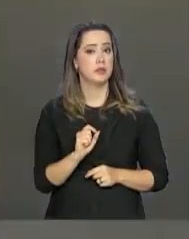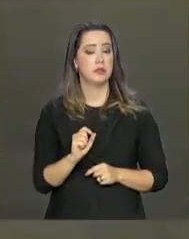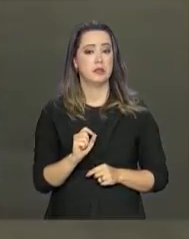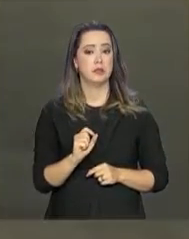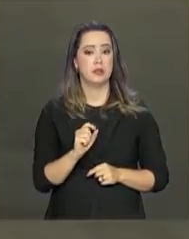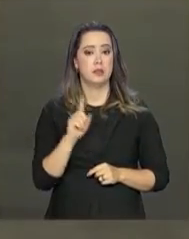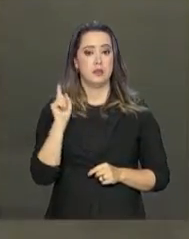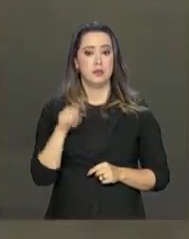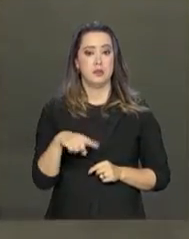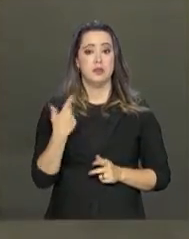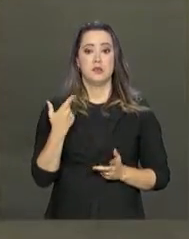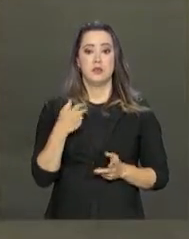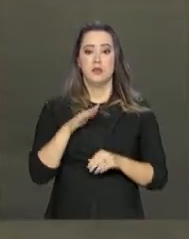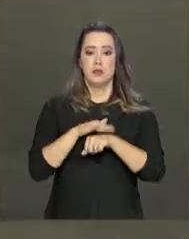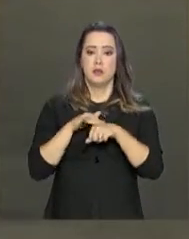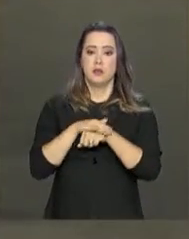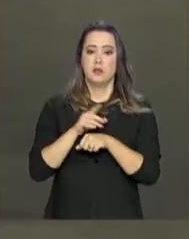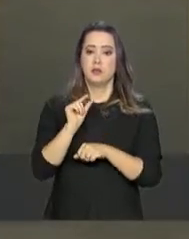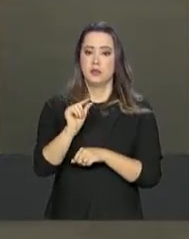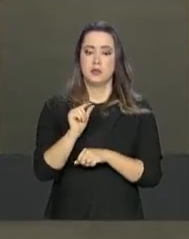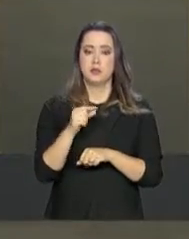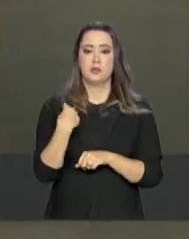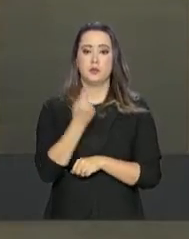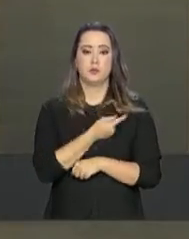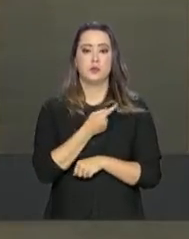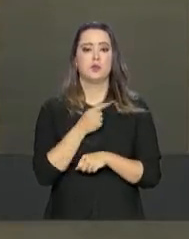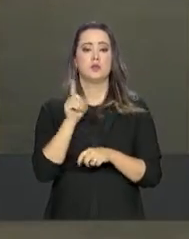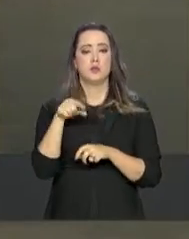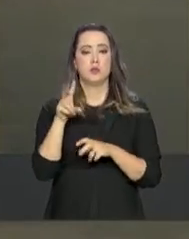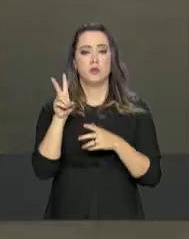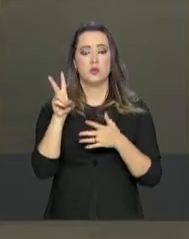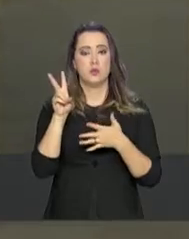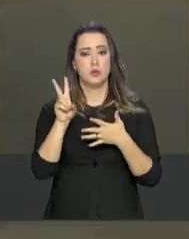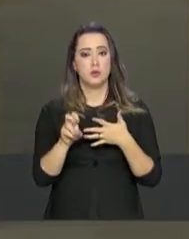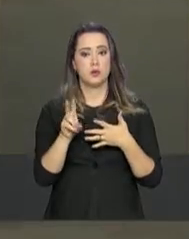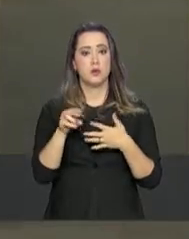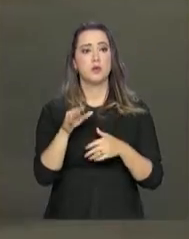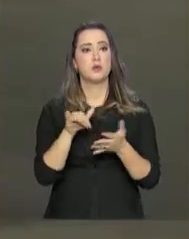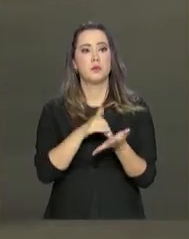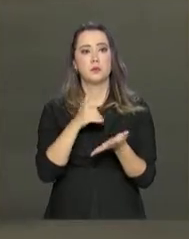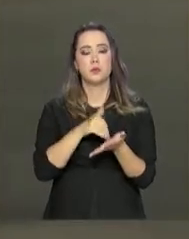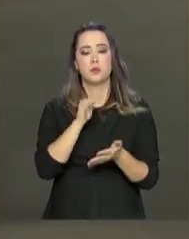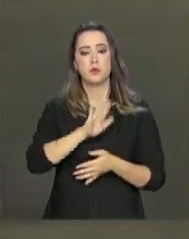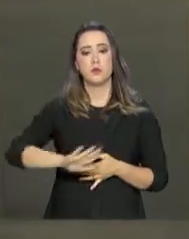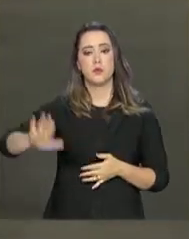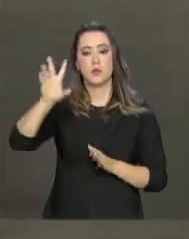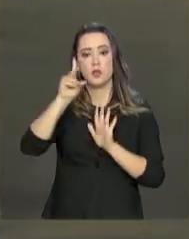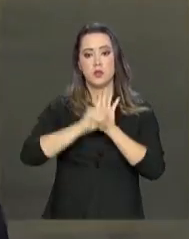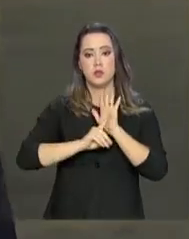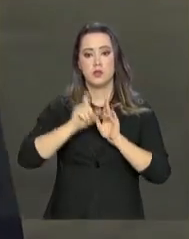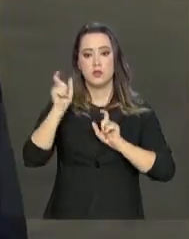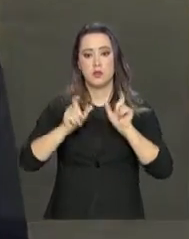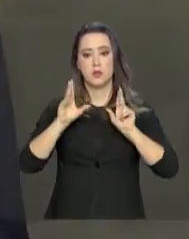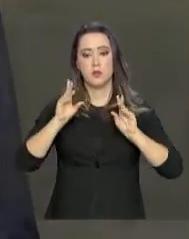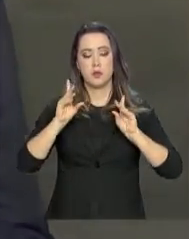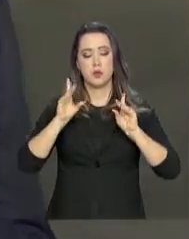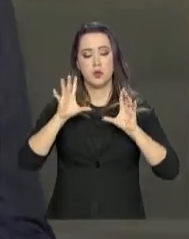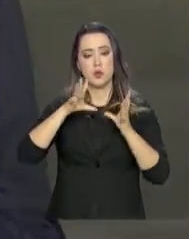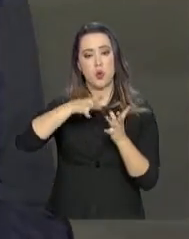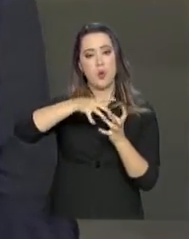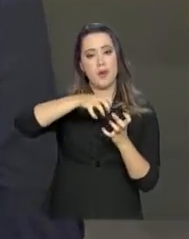o roberto quem vai conversar um pouco com a gente sobre o assunto é o secretário nacional de direitos da pessoa idosa